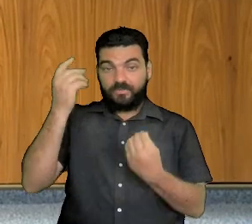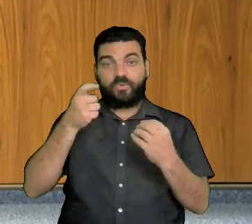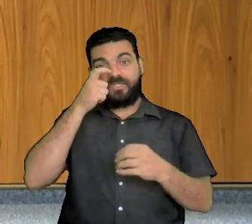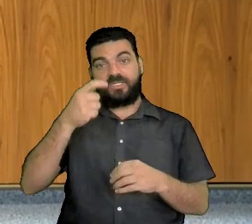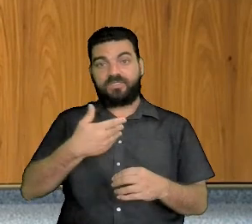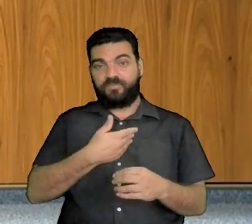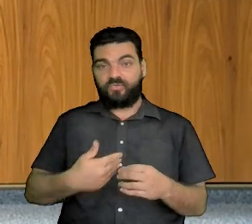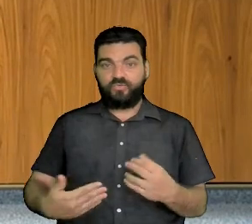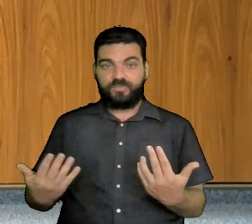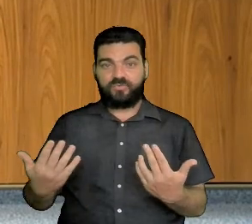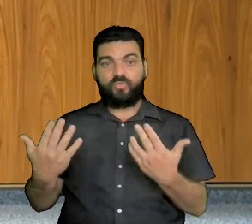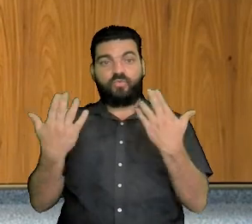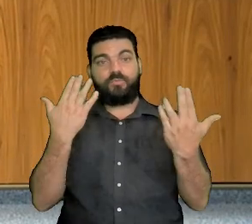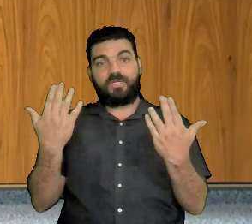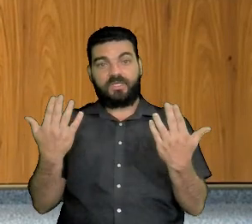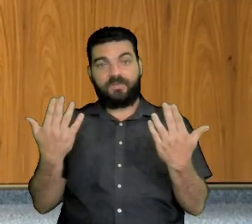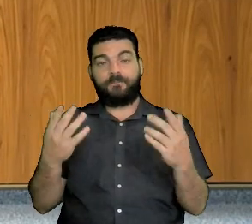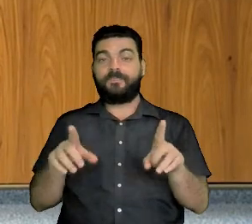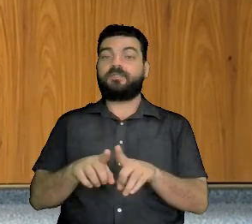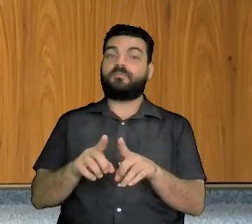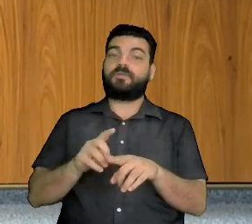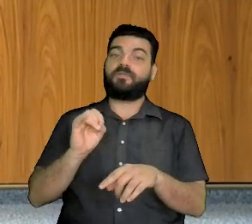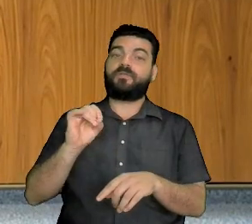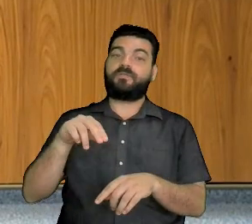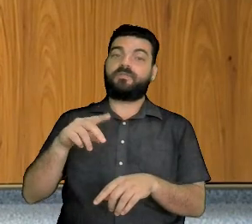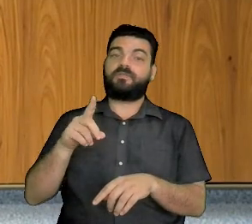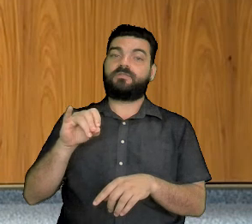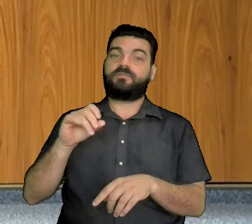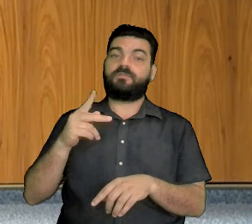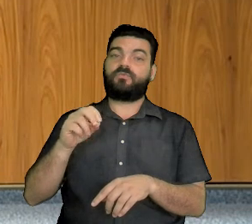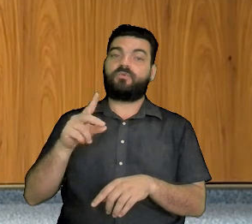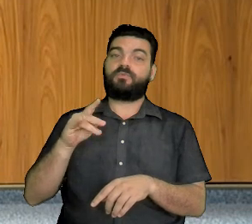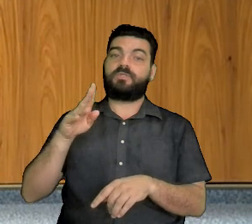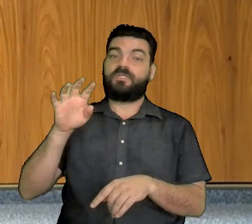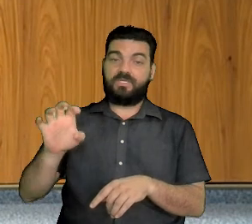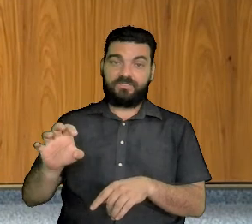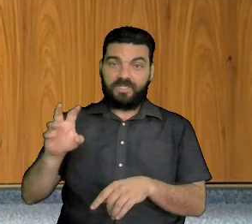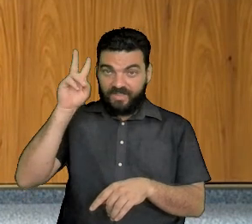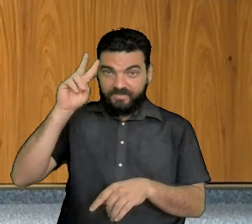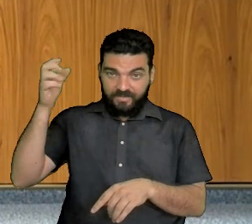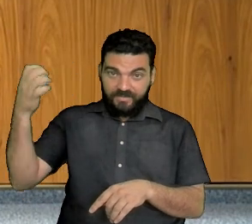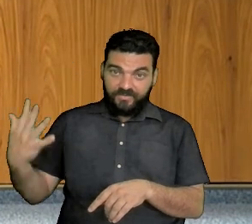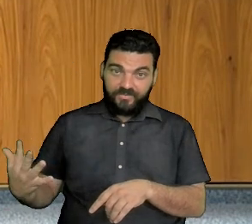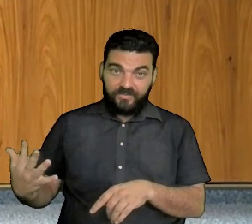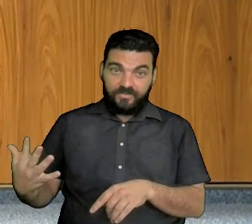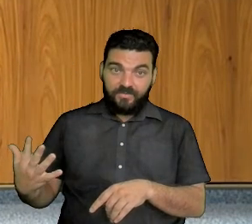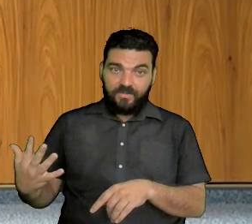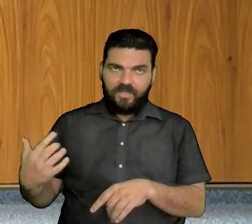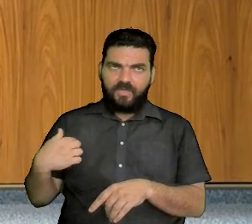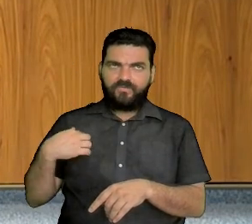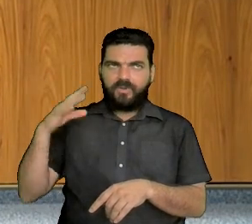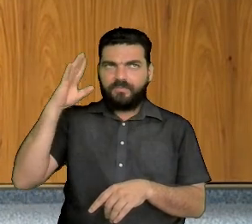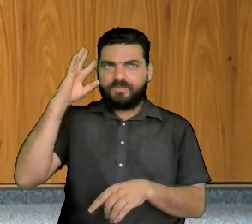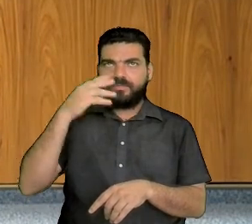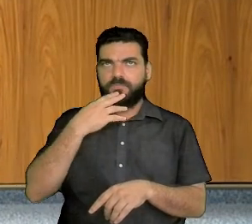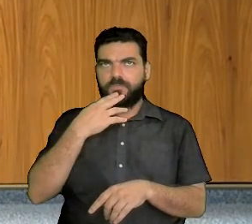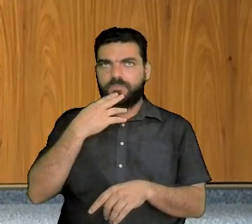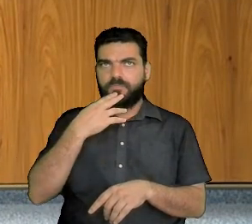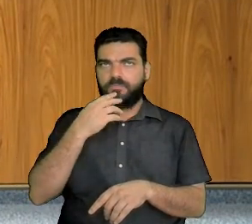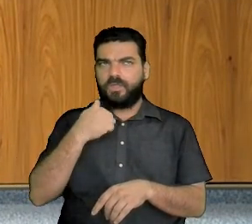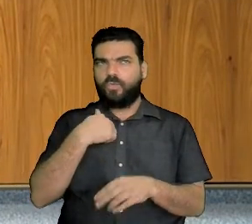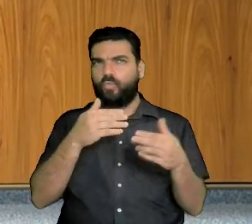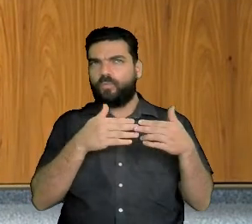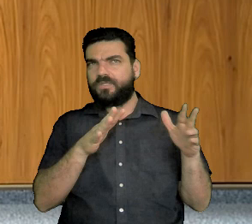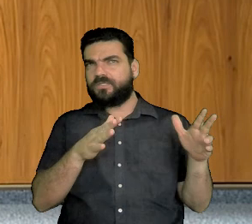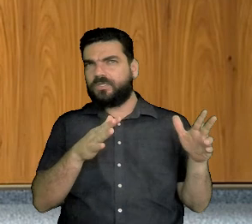né, daquela ideia do primado do interesse público sobre o particular, da indisponibilidade do interesse público. Isso